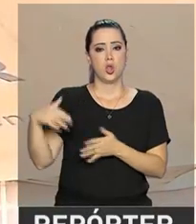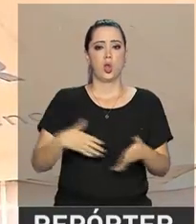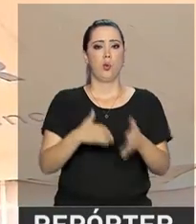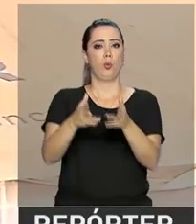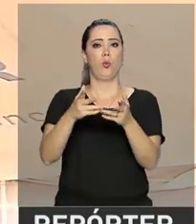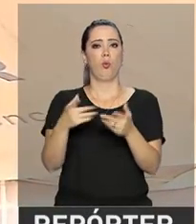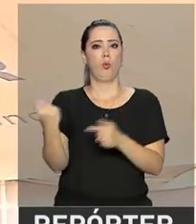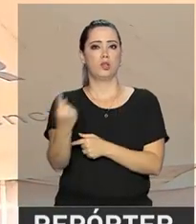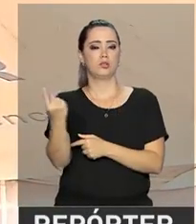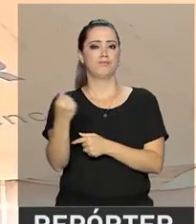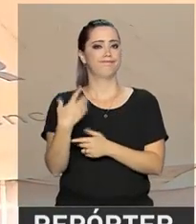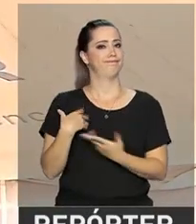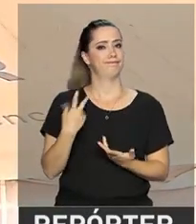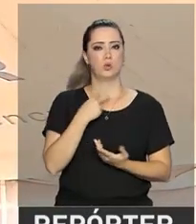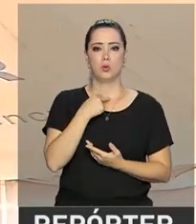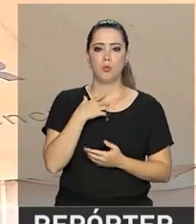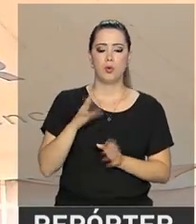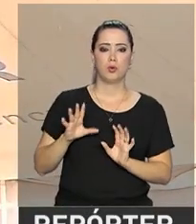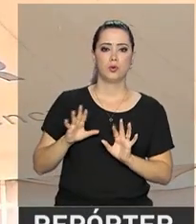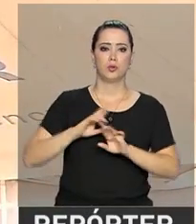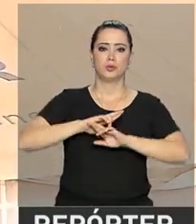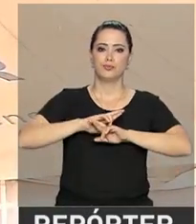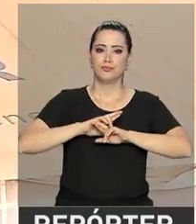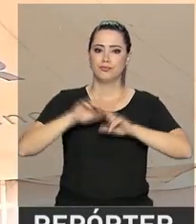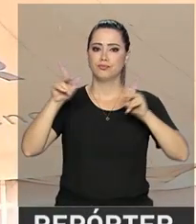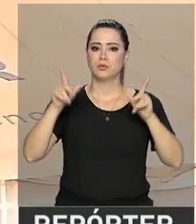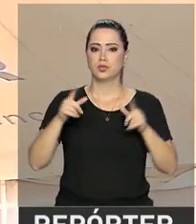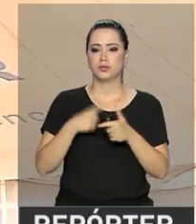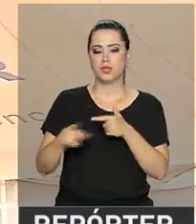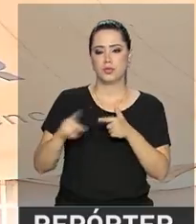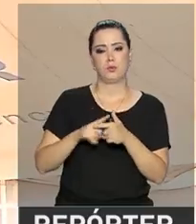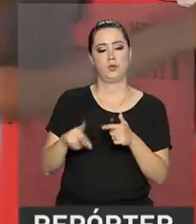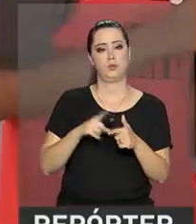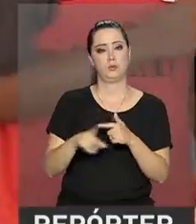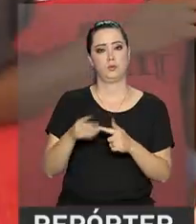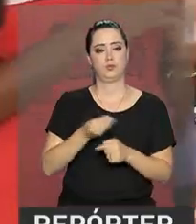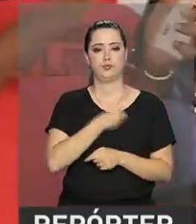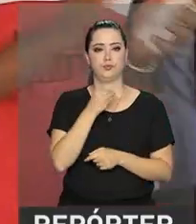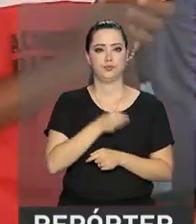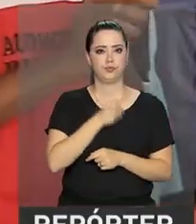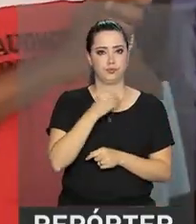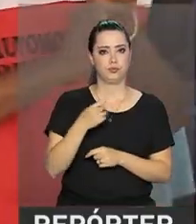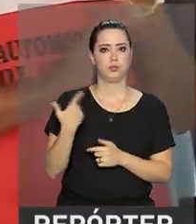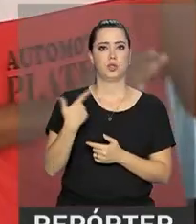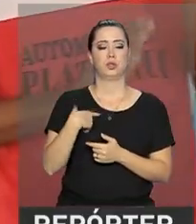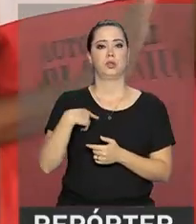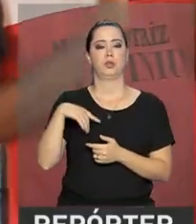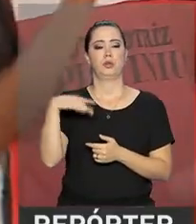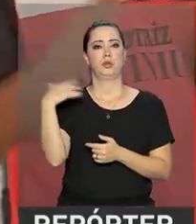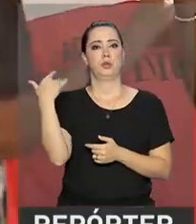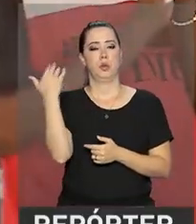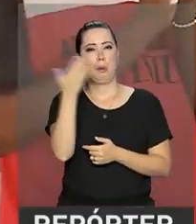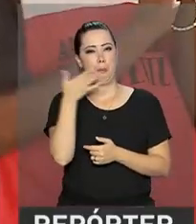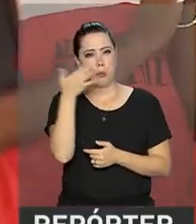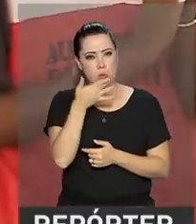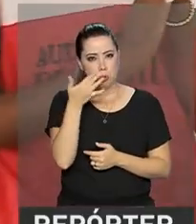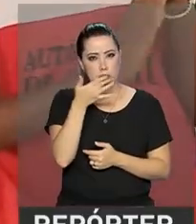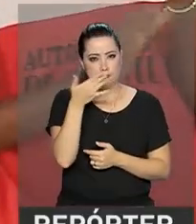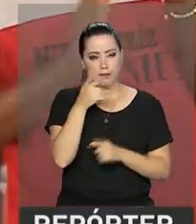eles não sejam acometidos de toda sorte de problema de se viver na rua, prostituição,